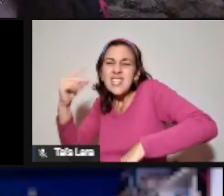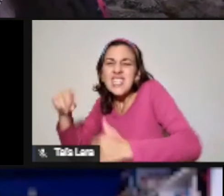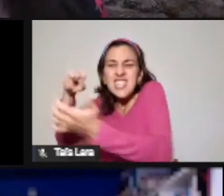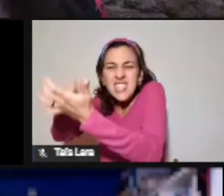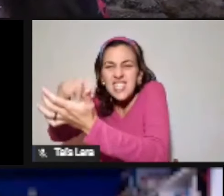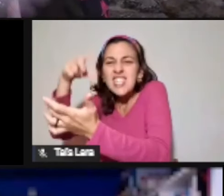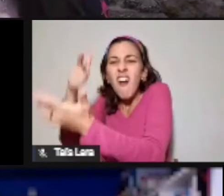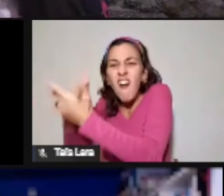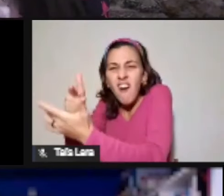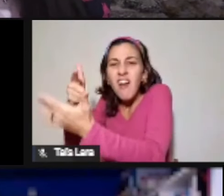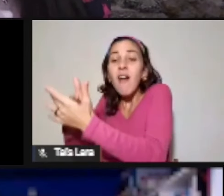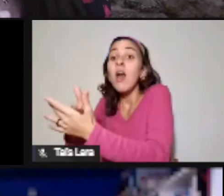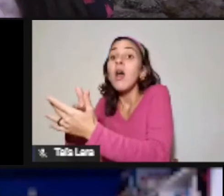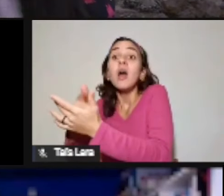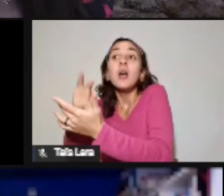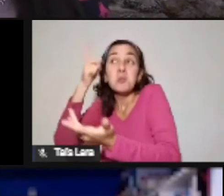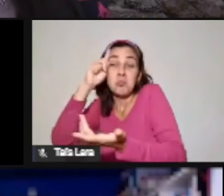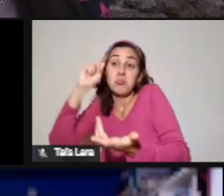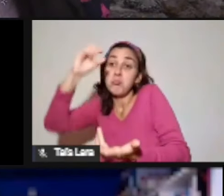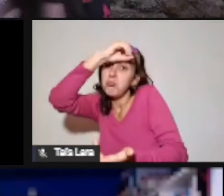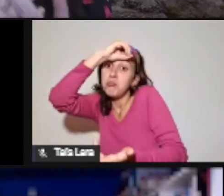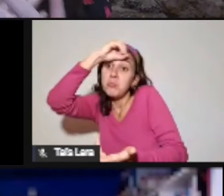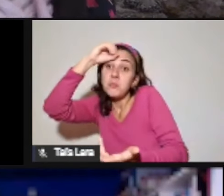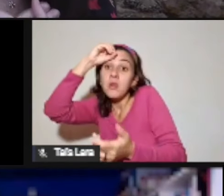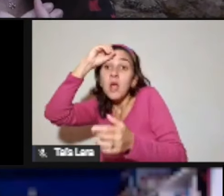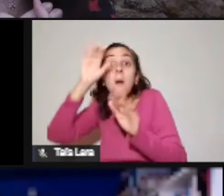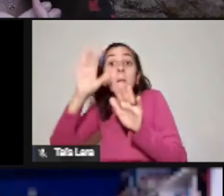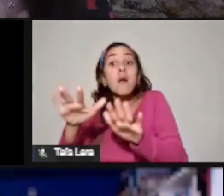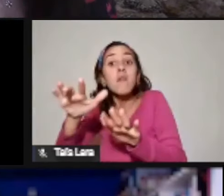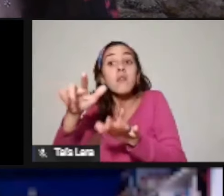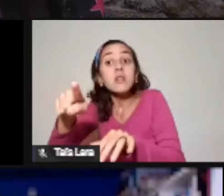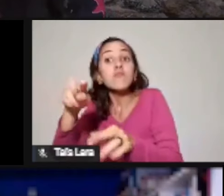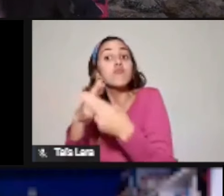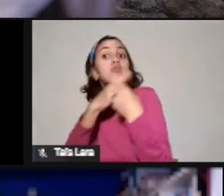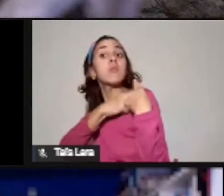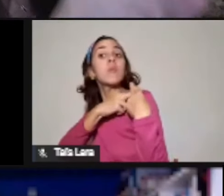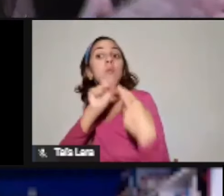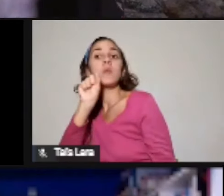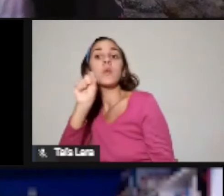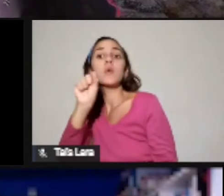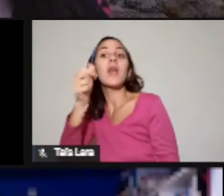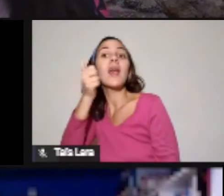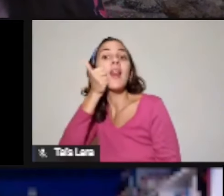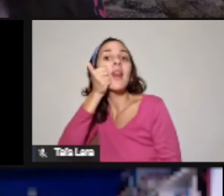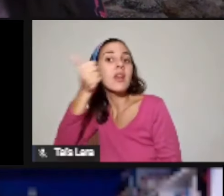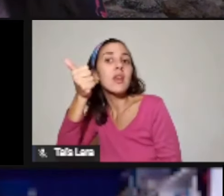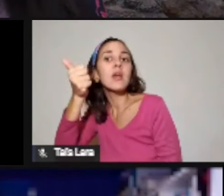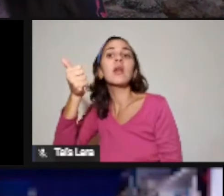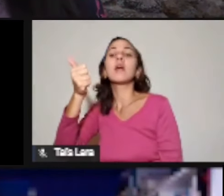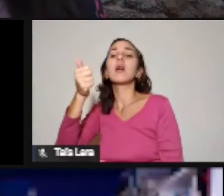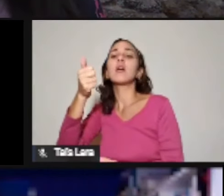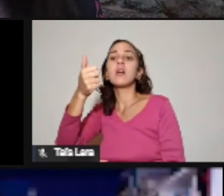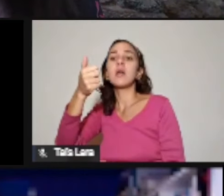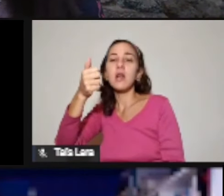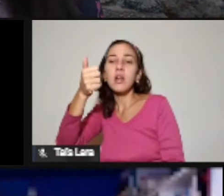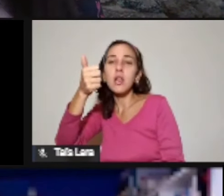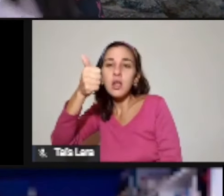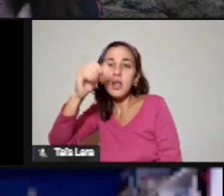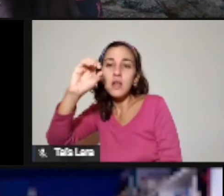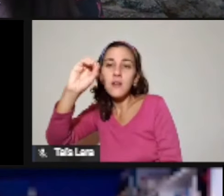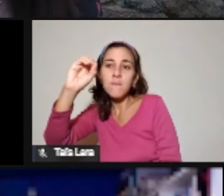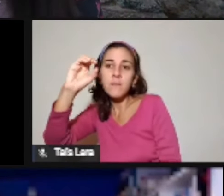é liga para o Disque 100, pode ser de forma anônima, pode deixar seu nome, ou liga para o Conselho Tutelar, né? E avisa,